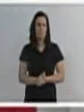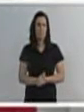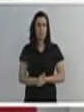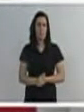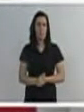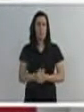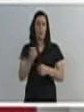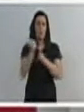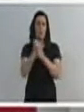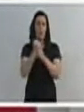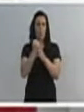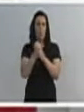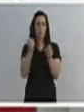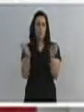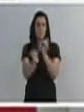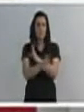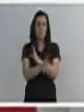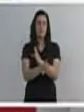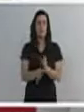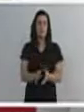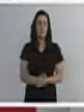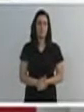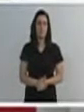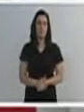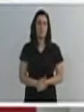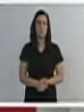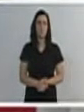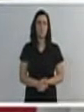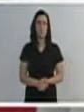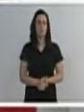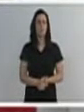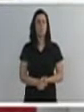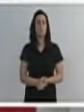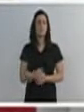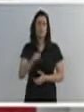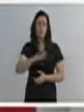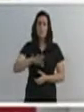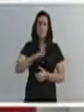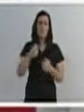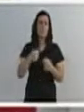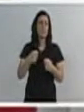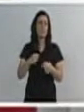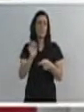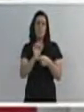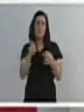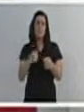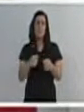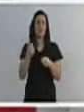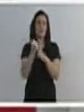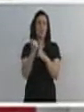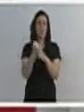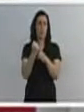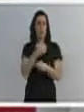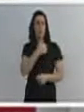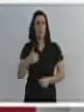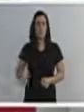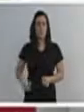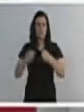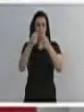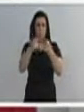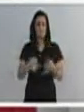pagamento está relativamente em dia, e o governo vem cumprindo seus compromissos com a categoria, com os trabalhadores, dentro da lei